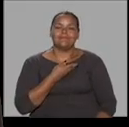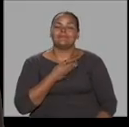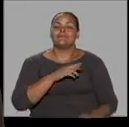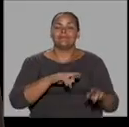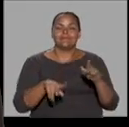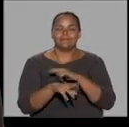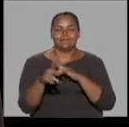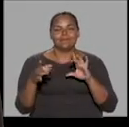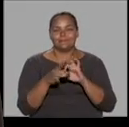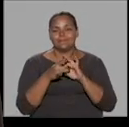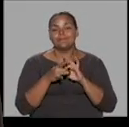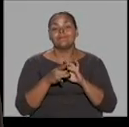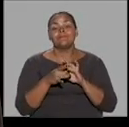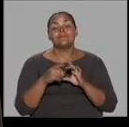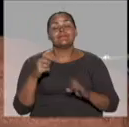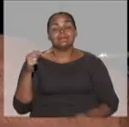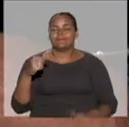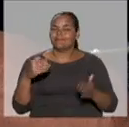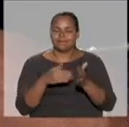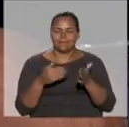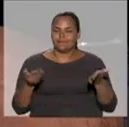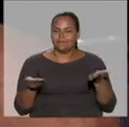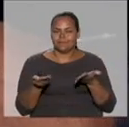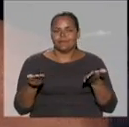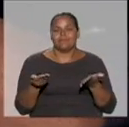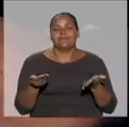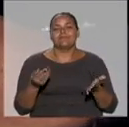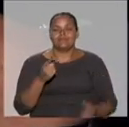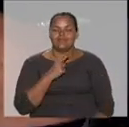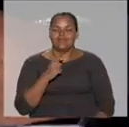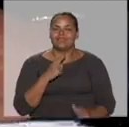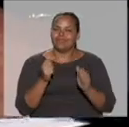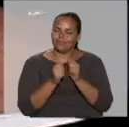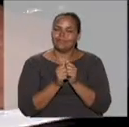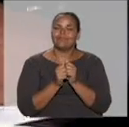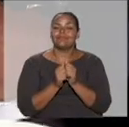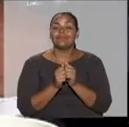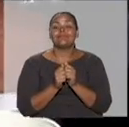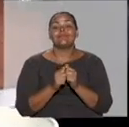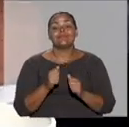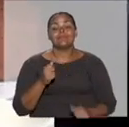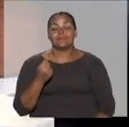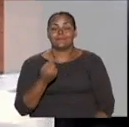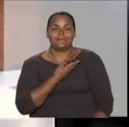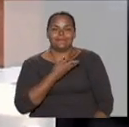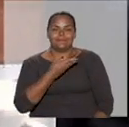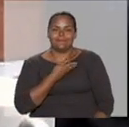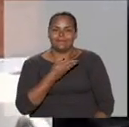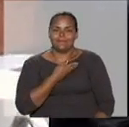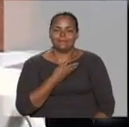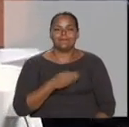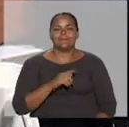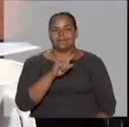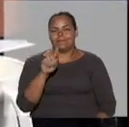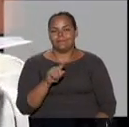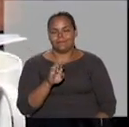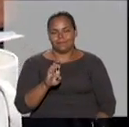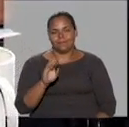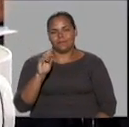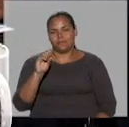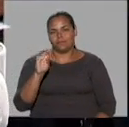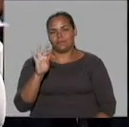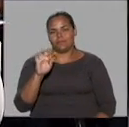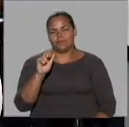amizades, que trago até hoje comigo. E uma dessas amizades foi o Zé Otávio